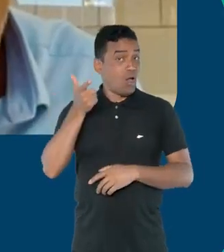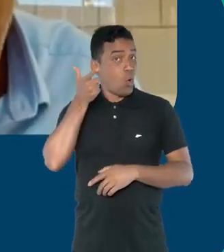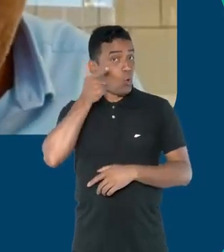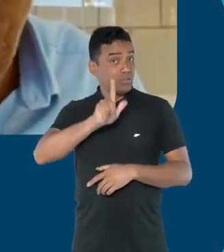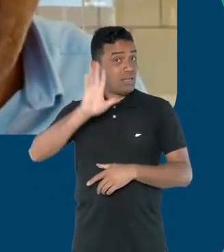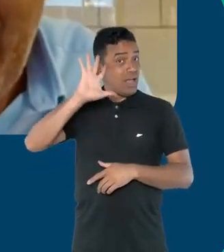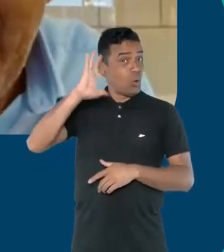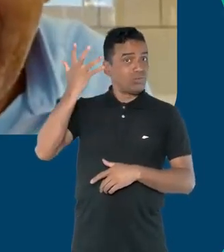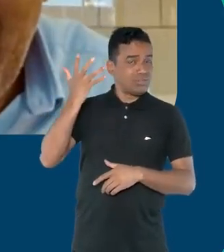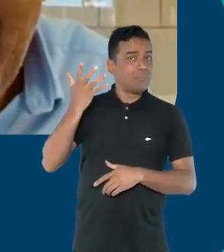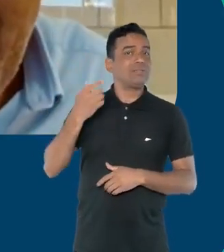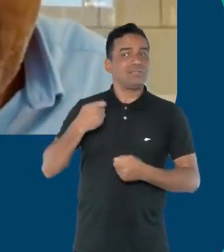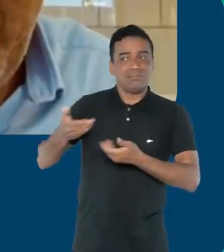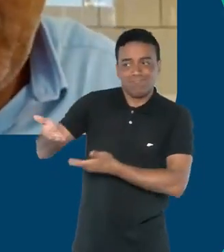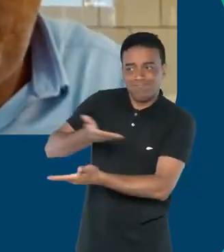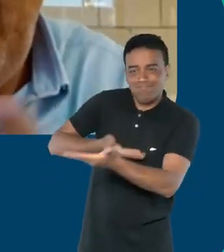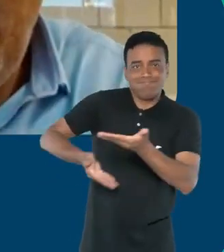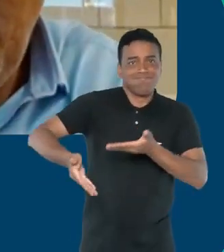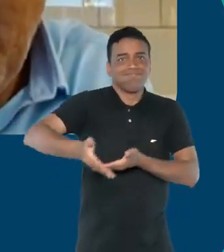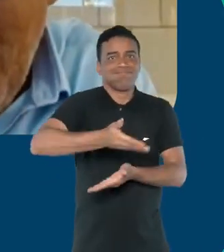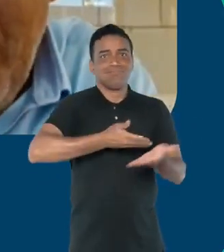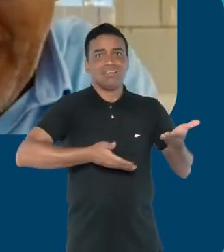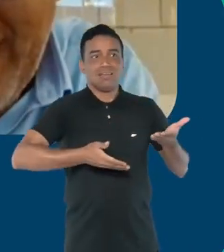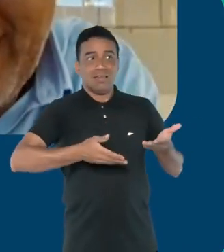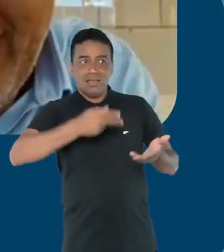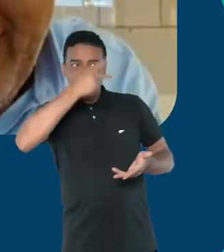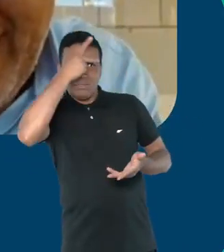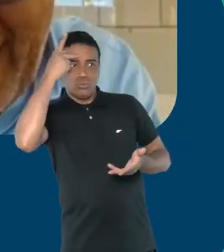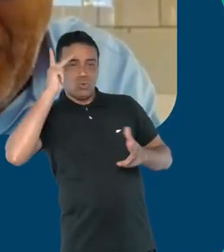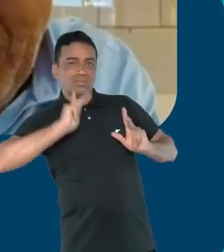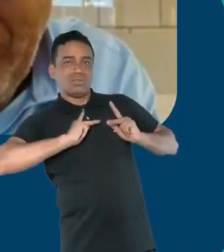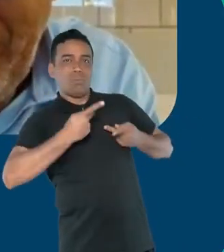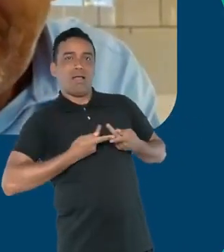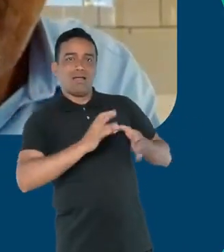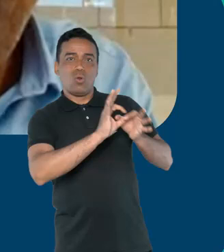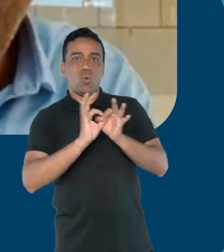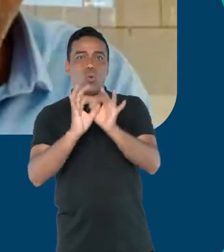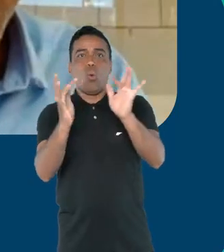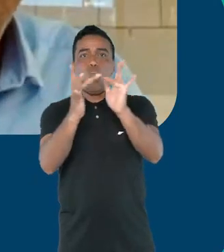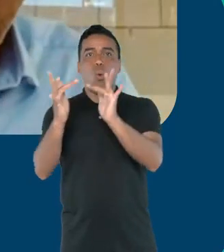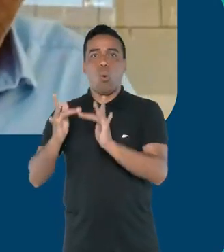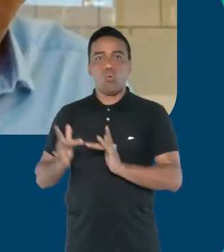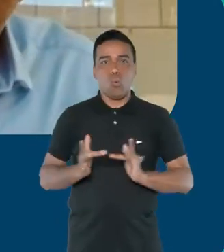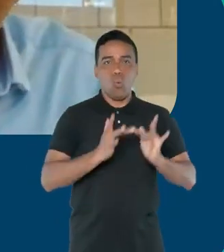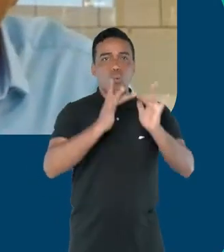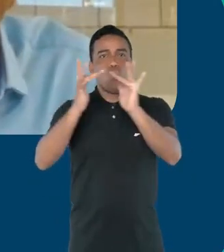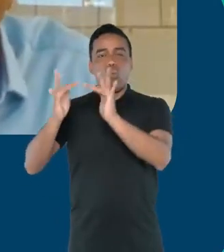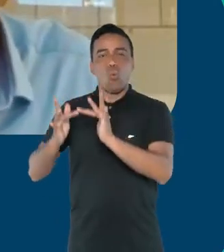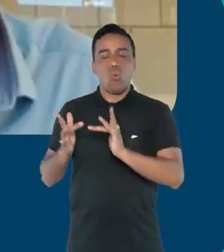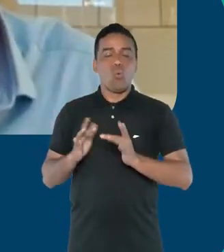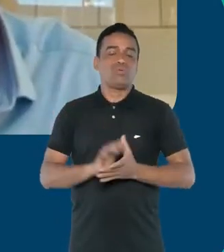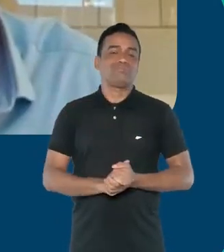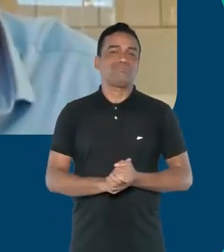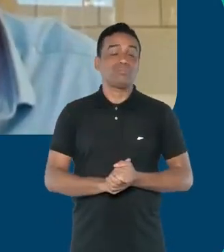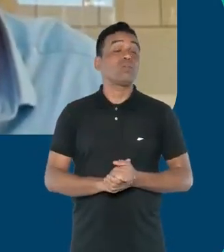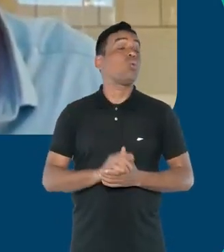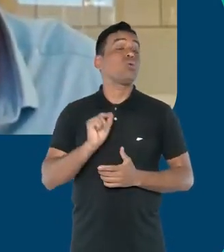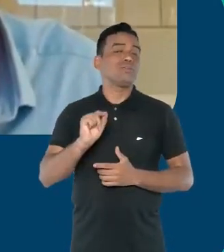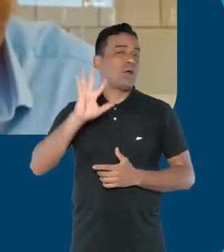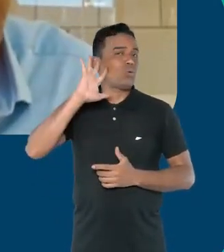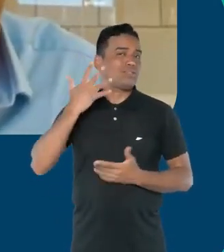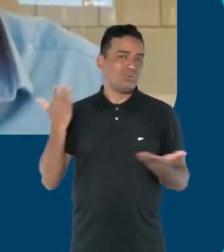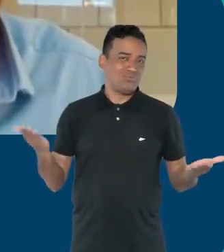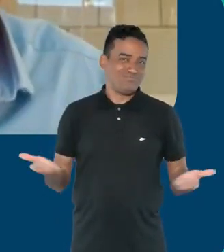preciso do quê? Da interação. Eu preciso ver outros homens, certo? O que anda acontecendo com a